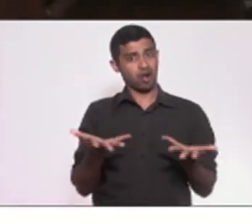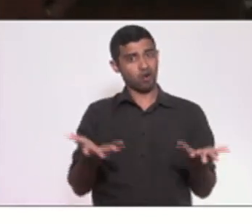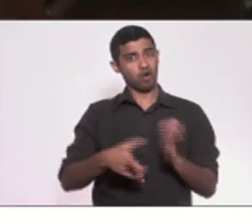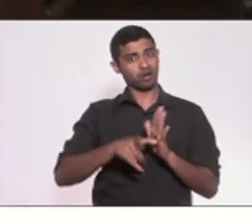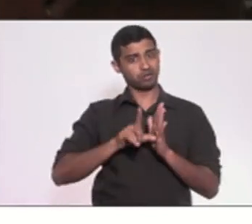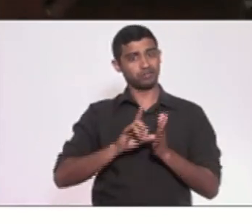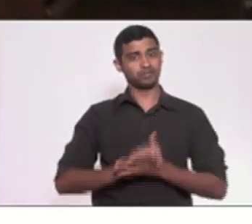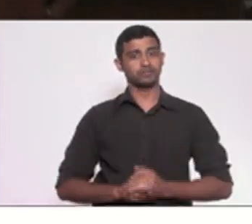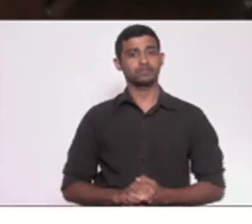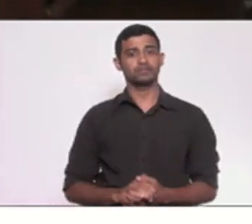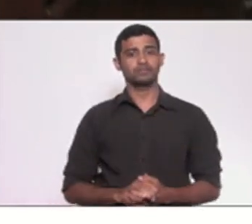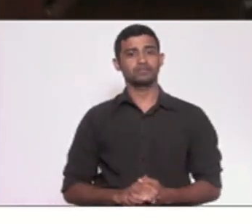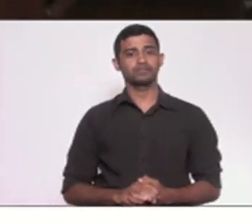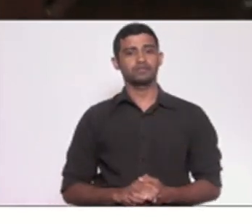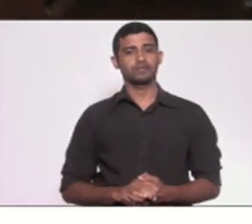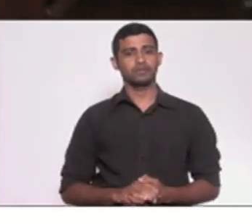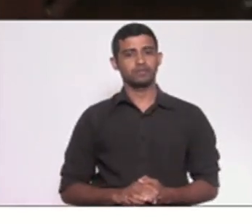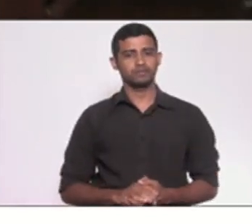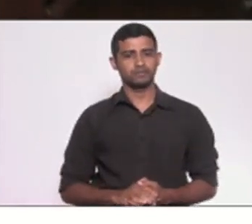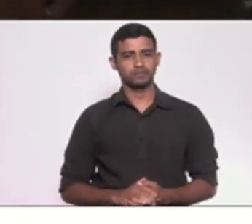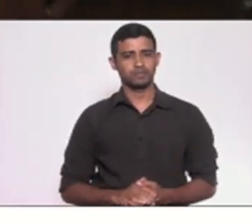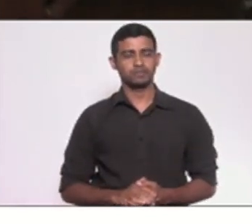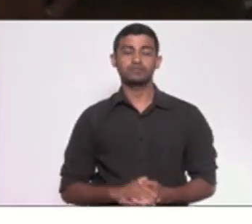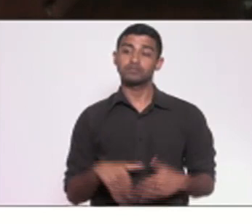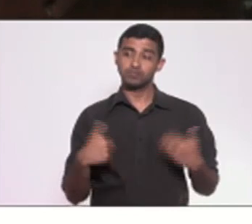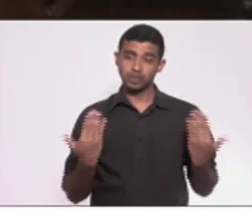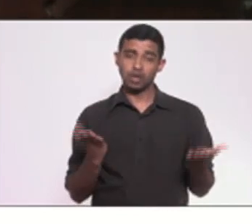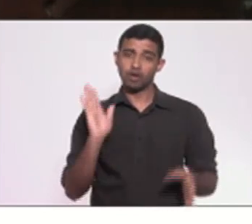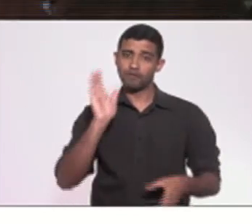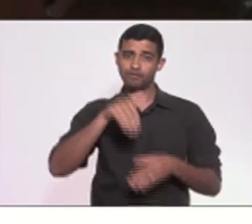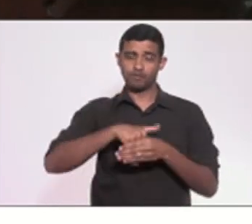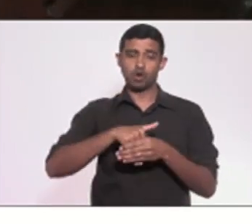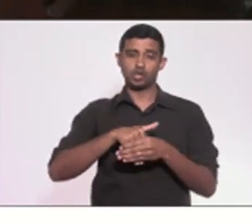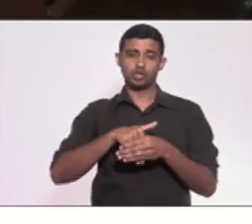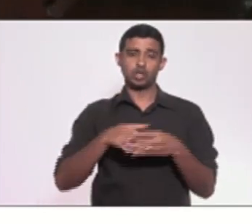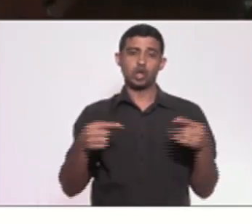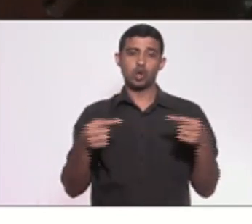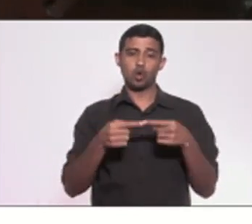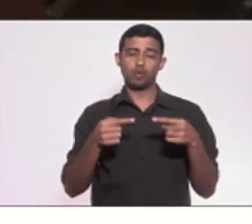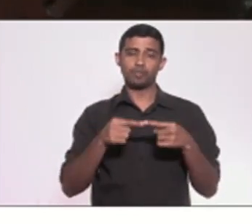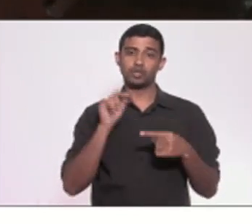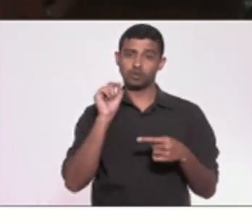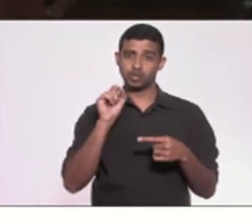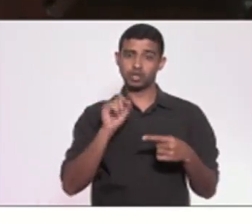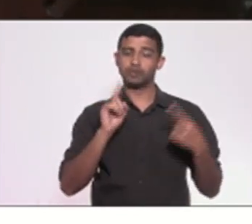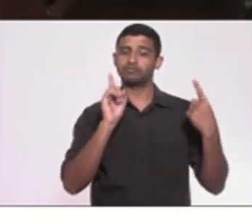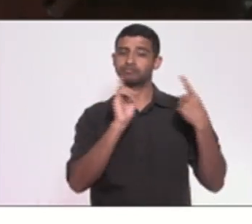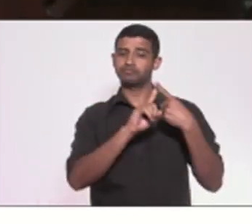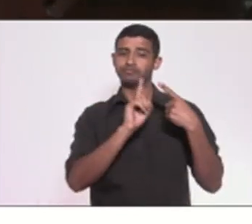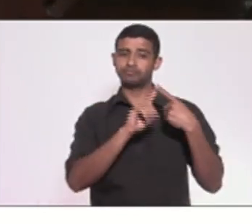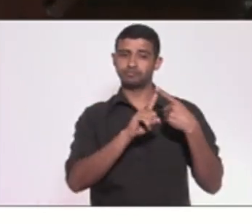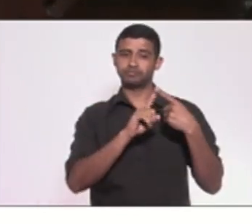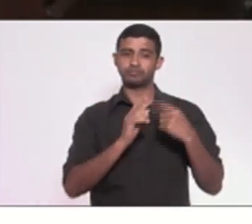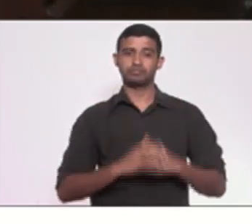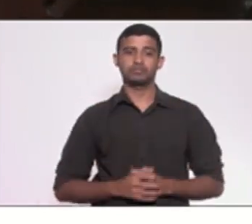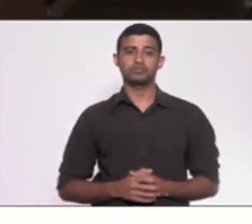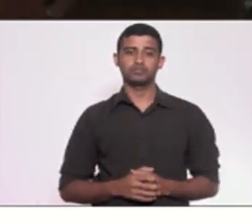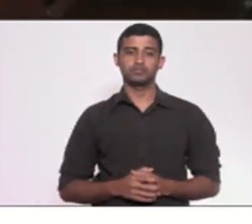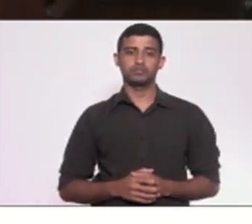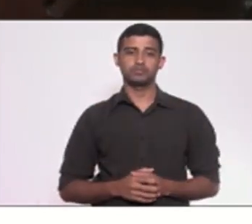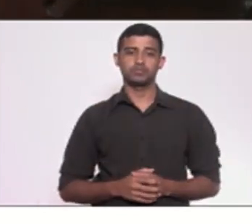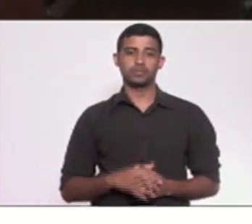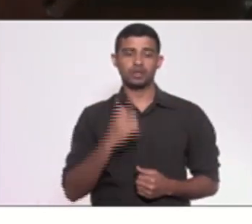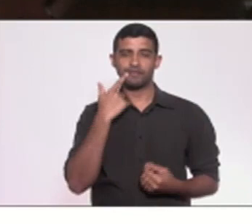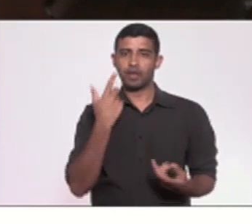adentro o voto. Em face do exposto, voto no sentido de que, 1, seja revogada a